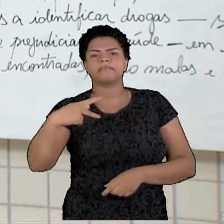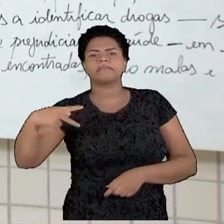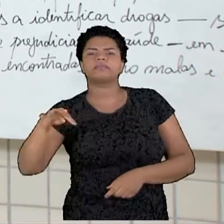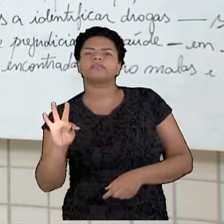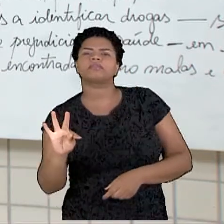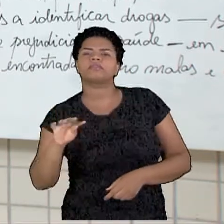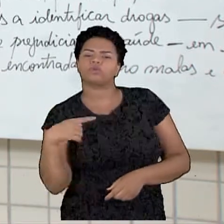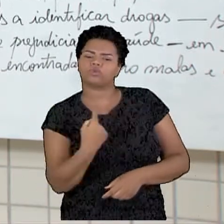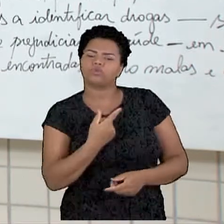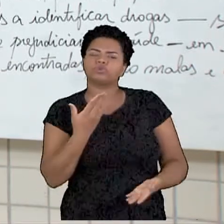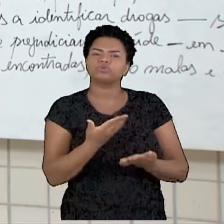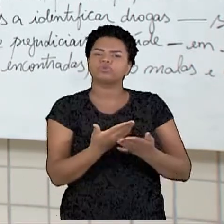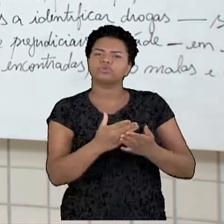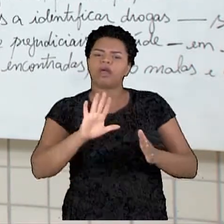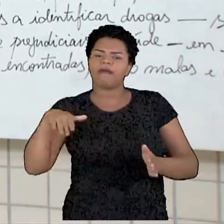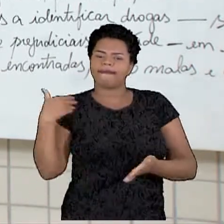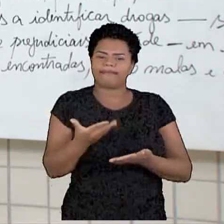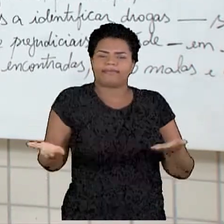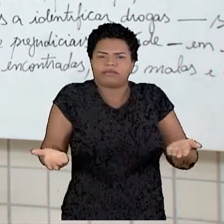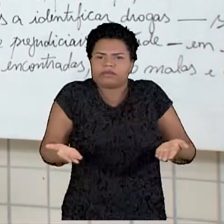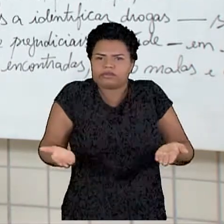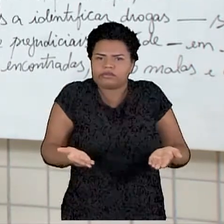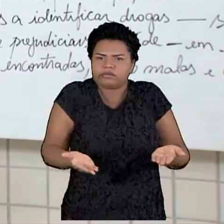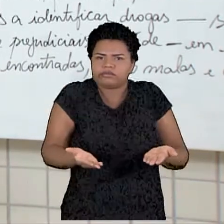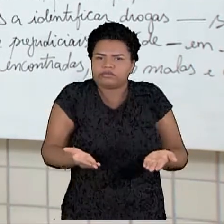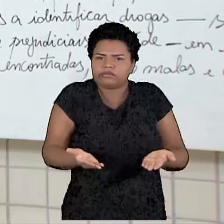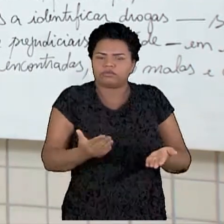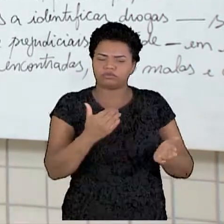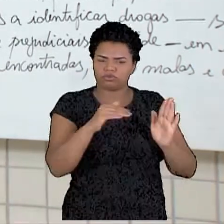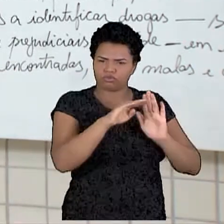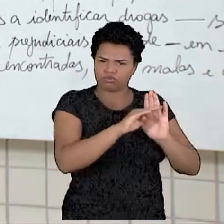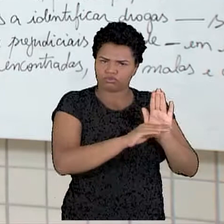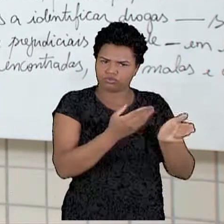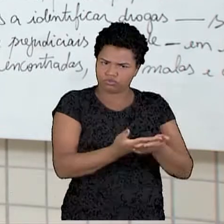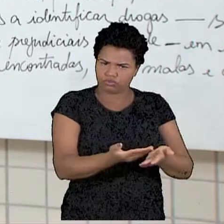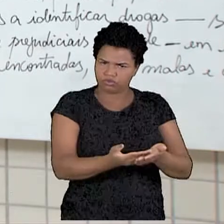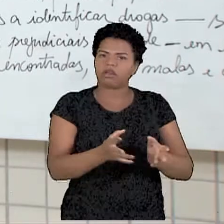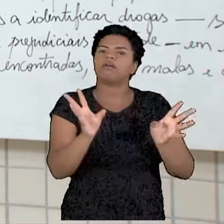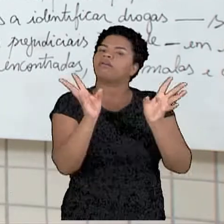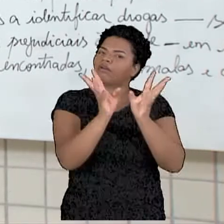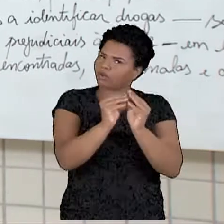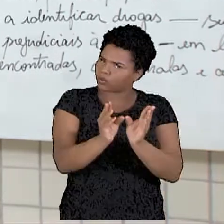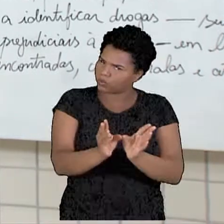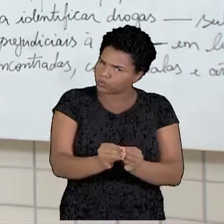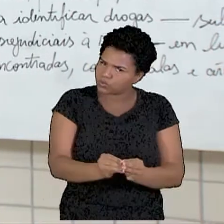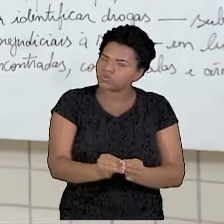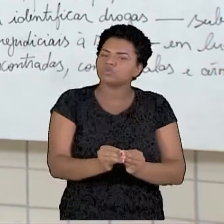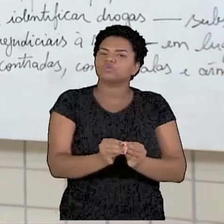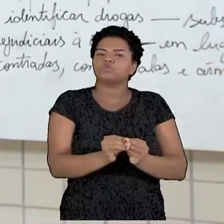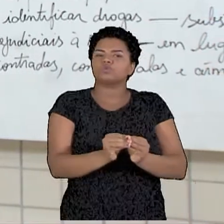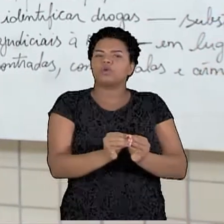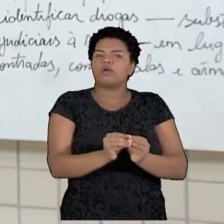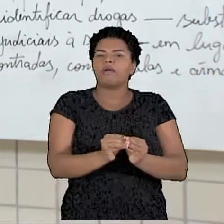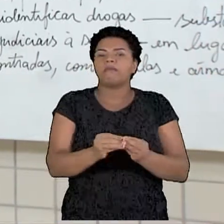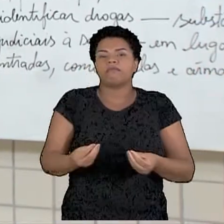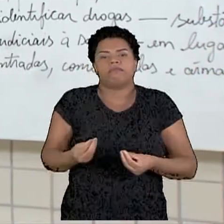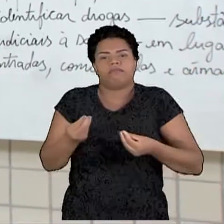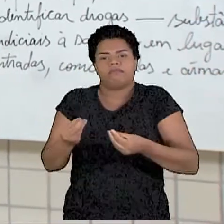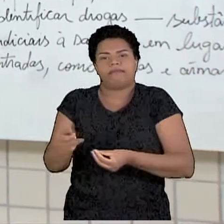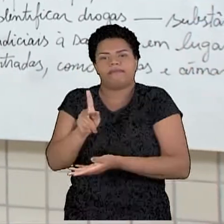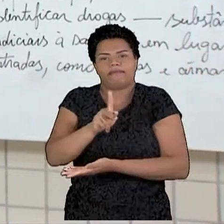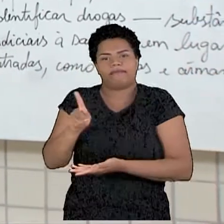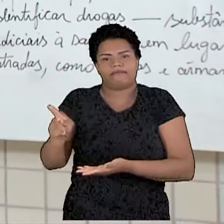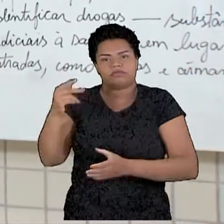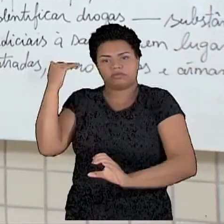nós já trabalhamos até aqui, nesse roteiro de estudos? Vocês vão fazer um resumo para o seu professor